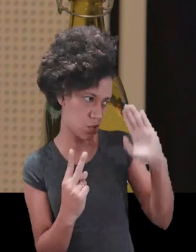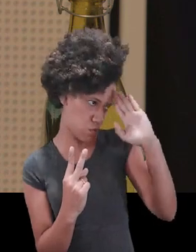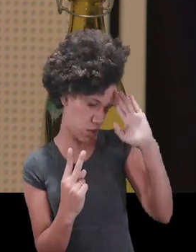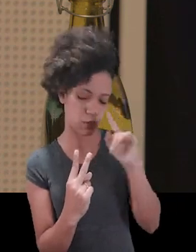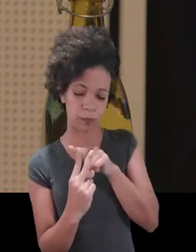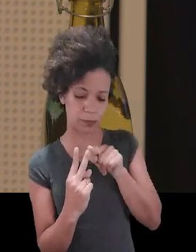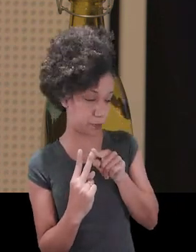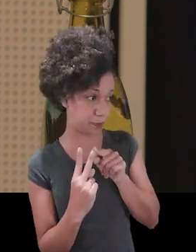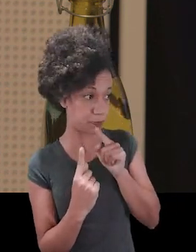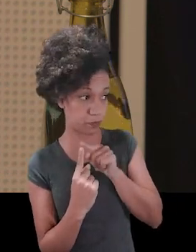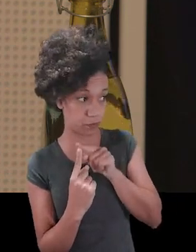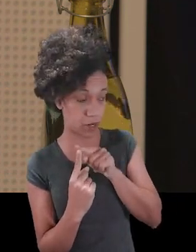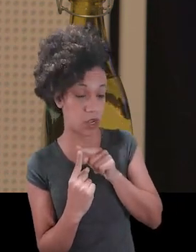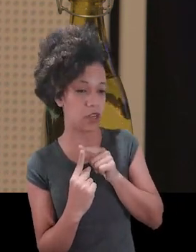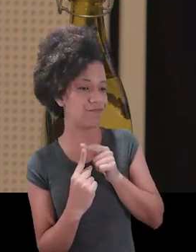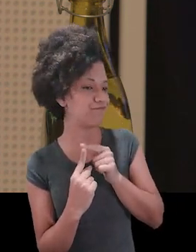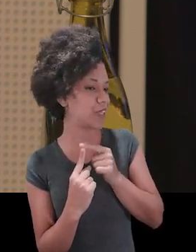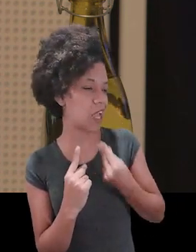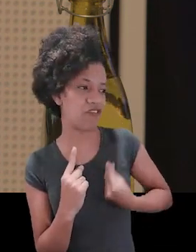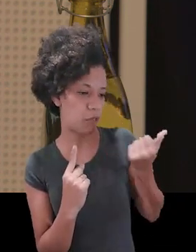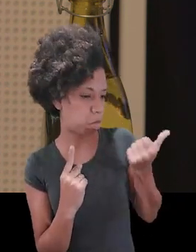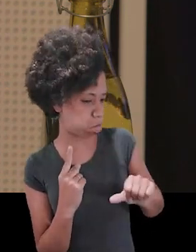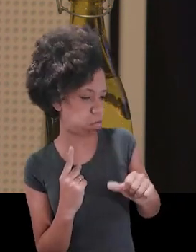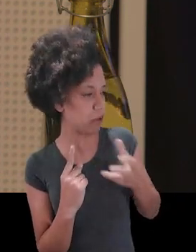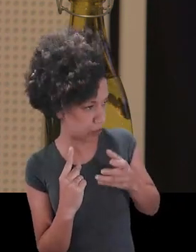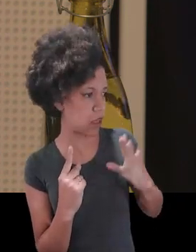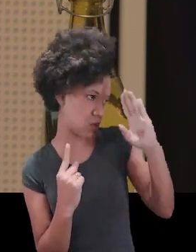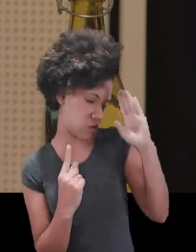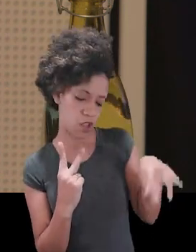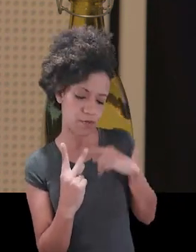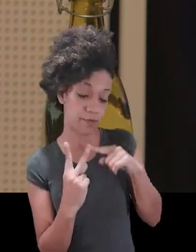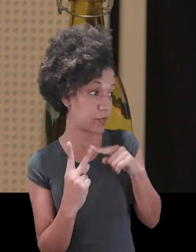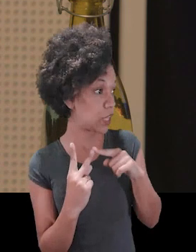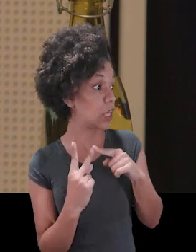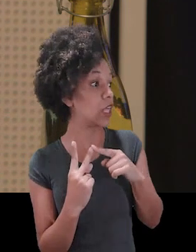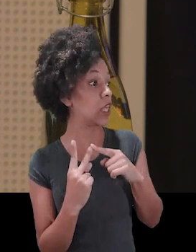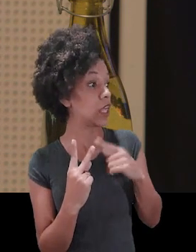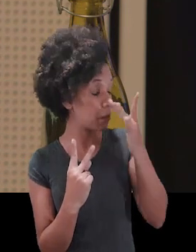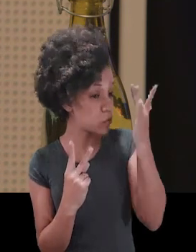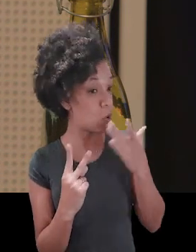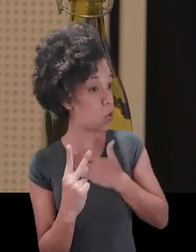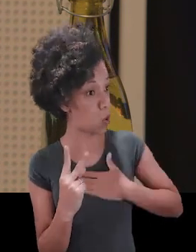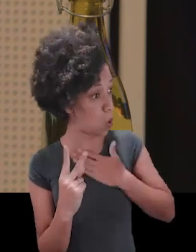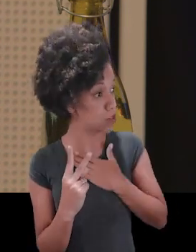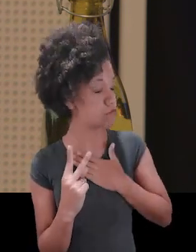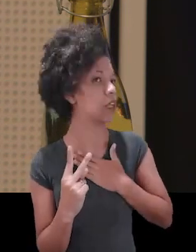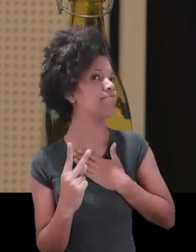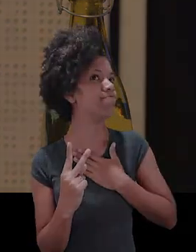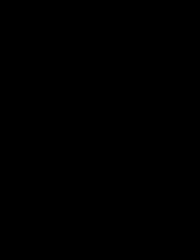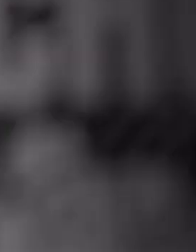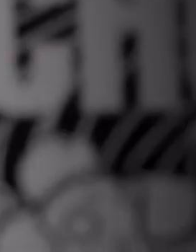soldado é o cara que tá ele quer ser soldado e o cara que gosta muito da ideia do exército